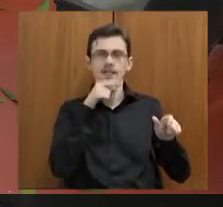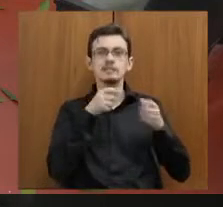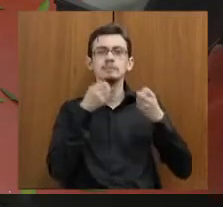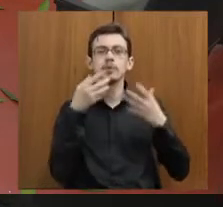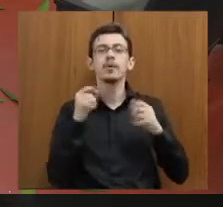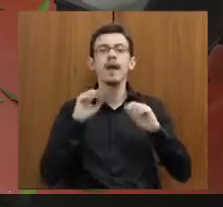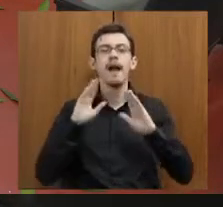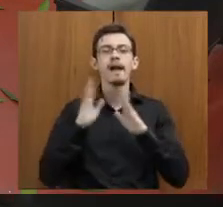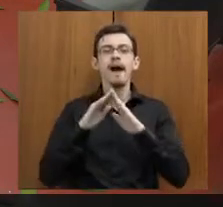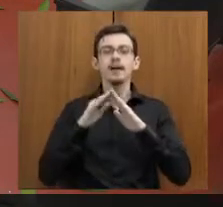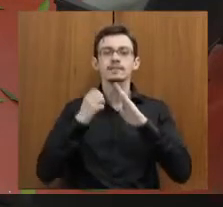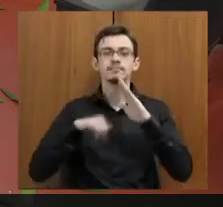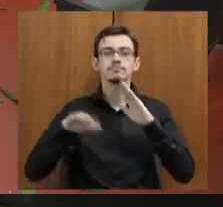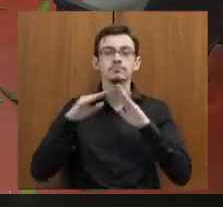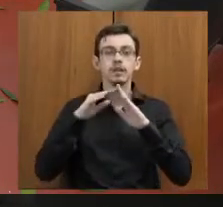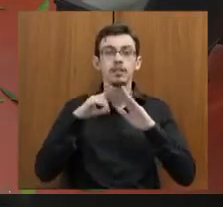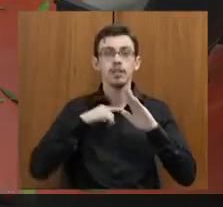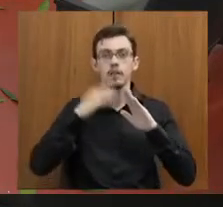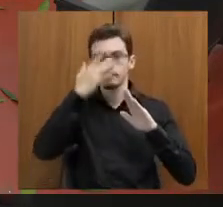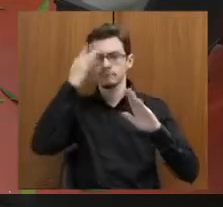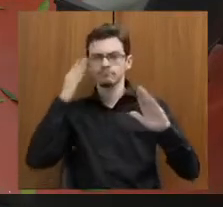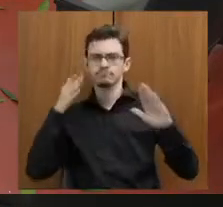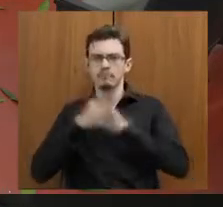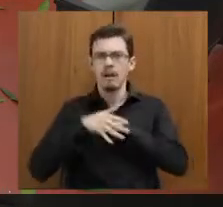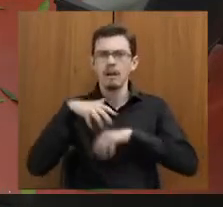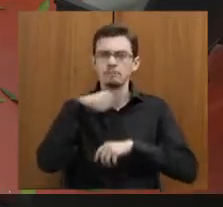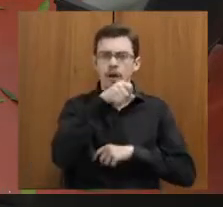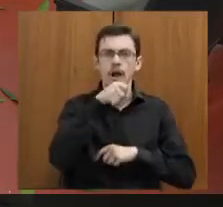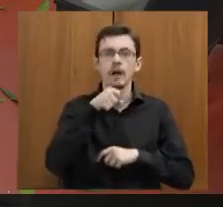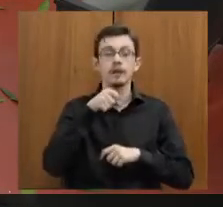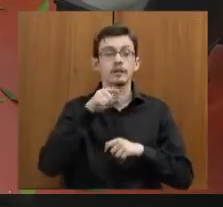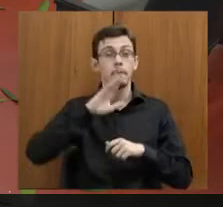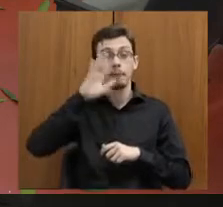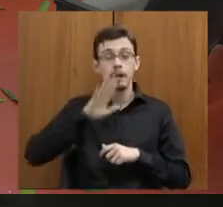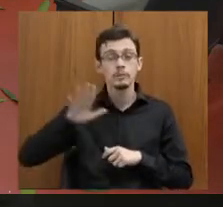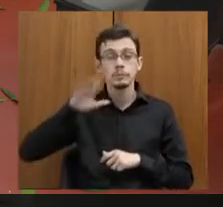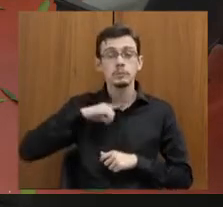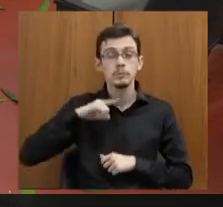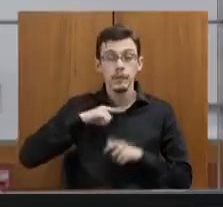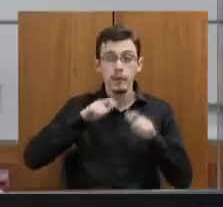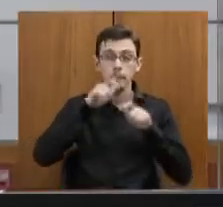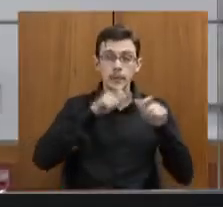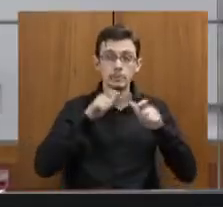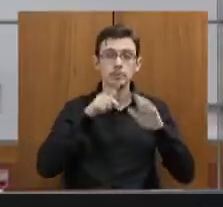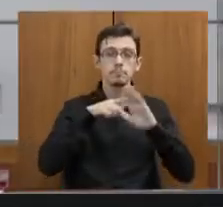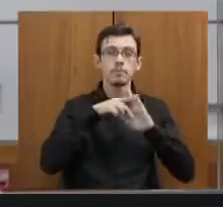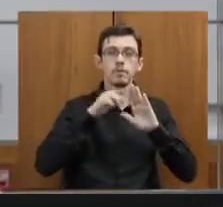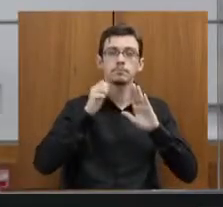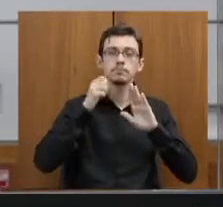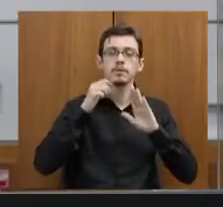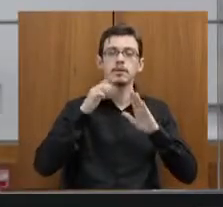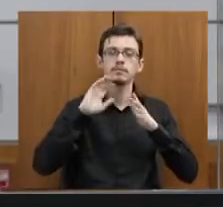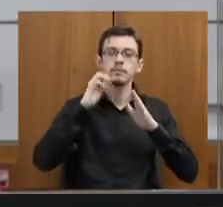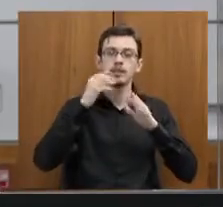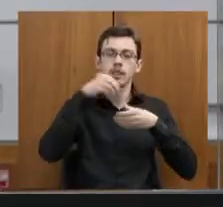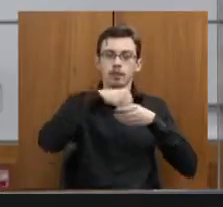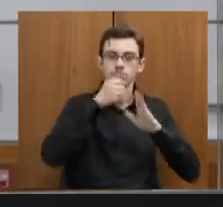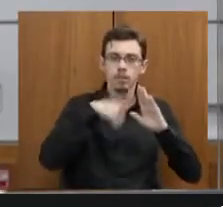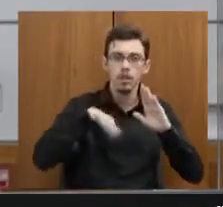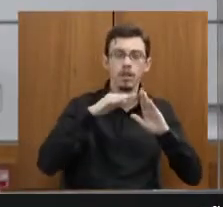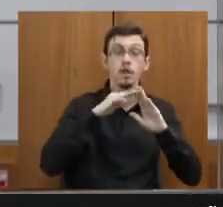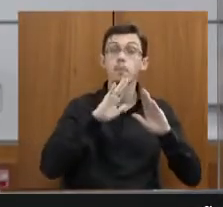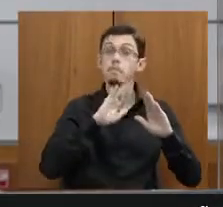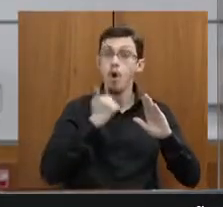casas né sejam ataque de morte que Brasil afora tem mostra também até dizer até para mandar parar né do nosso povo